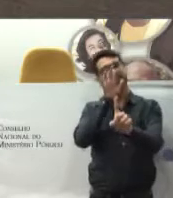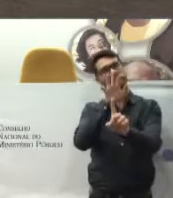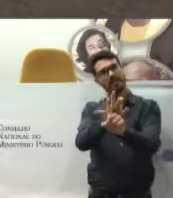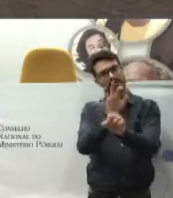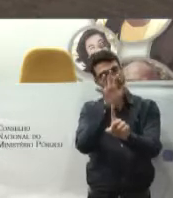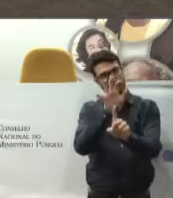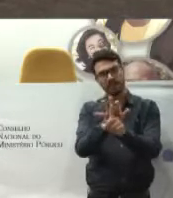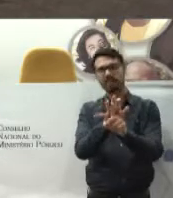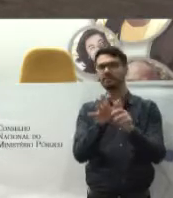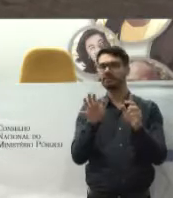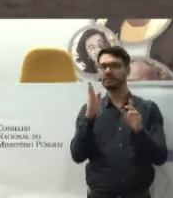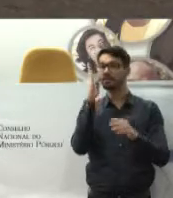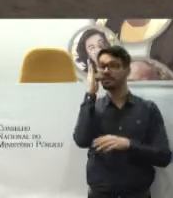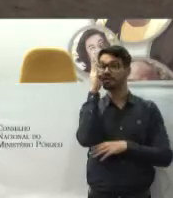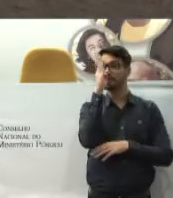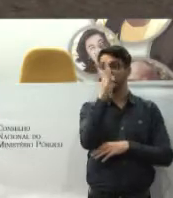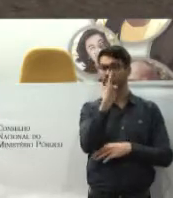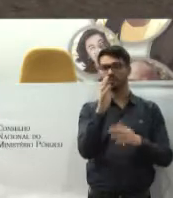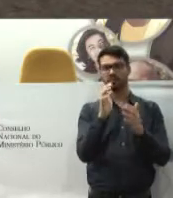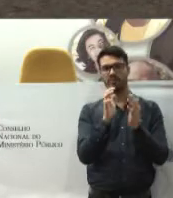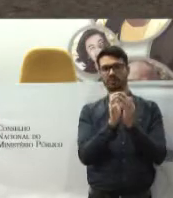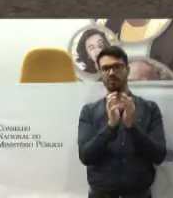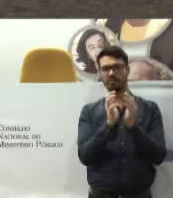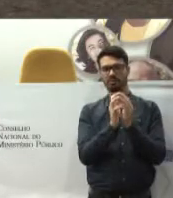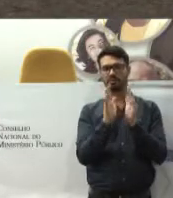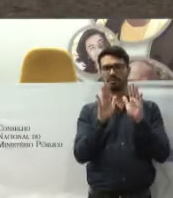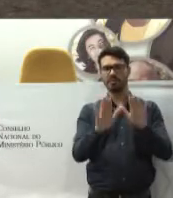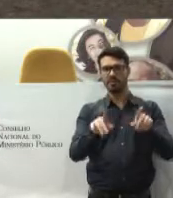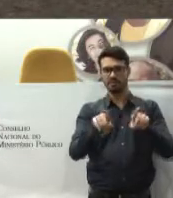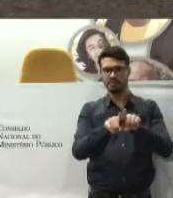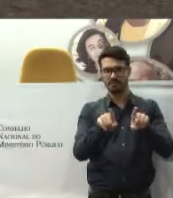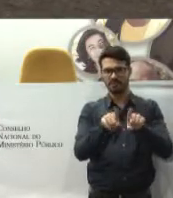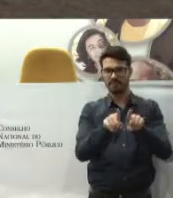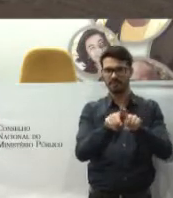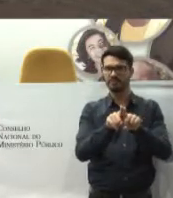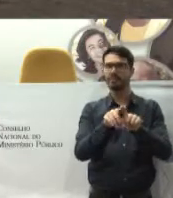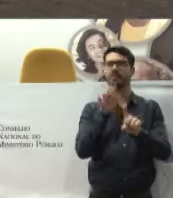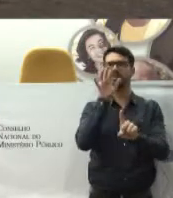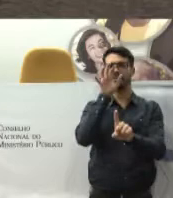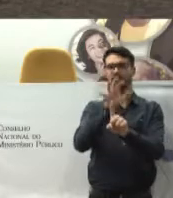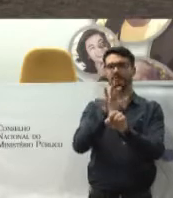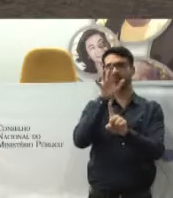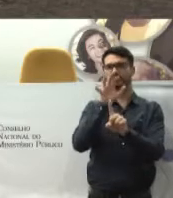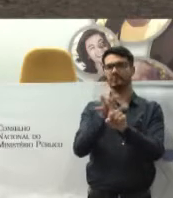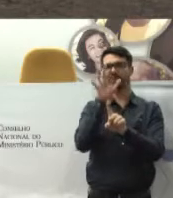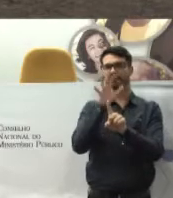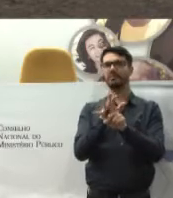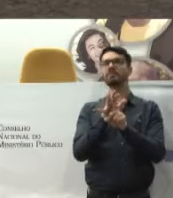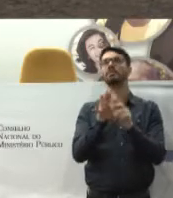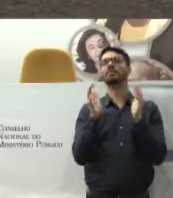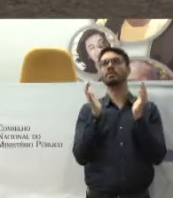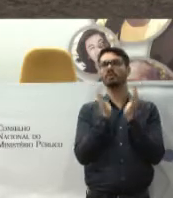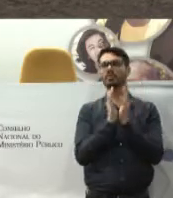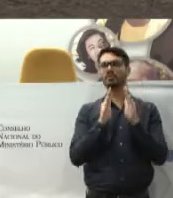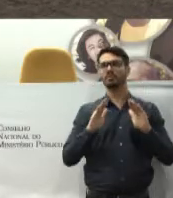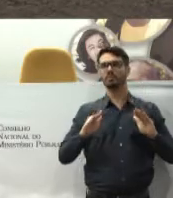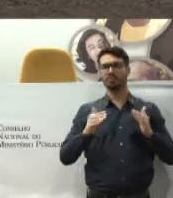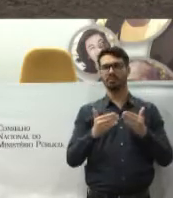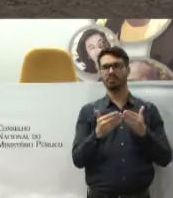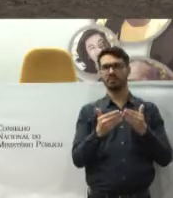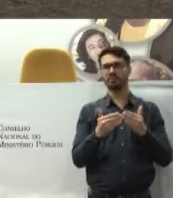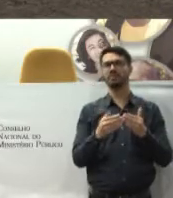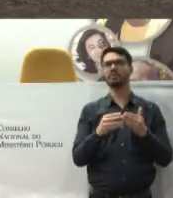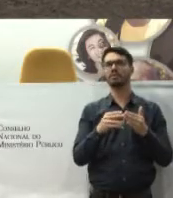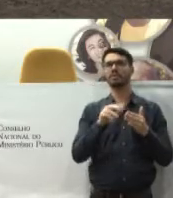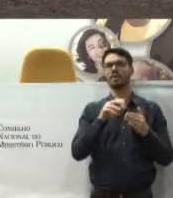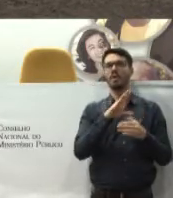significativamente a coletividade, mas também impactam muito significativamente sobre um grupo específico, sobre